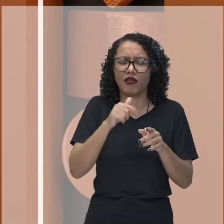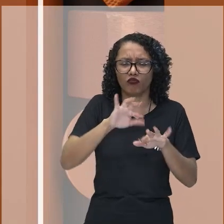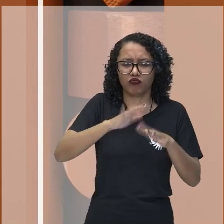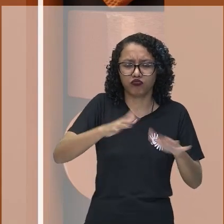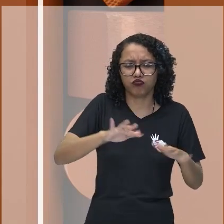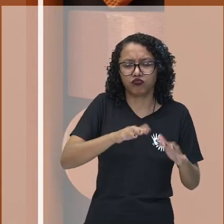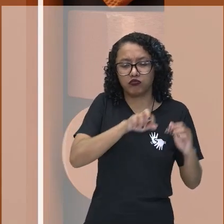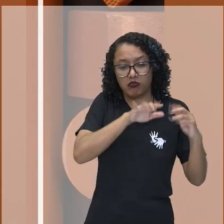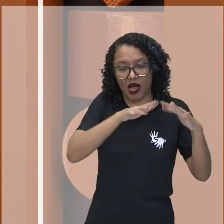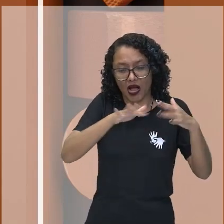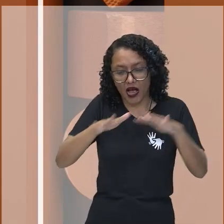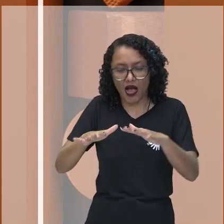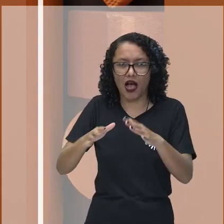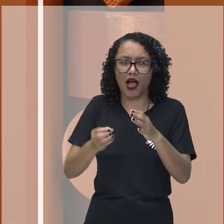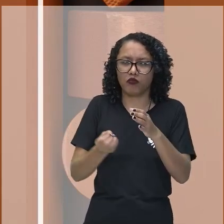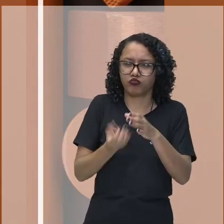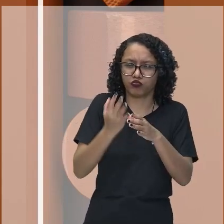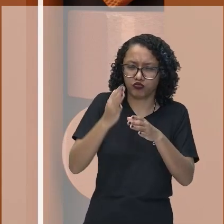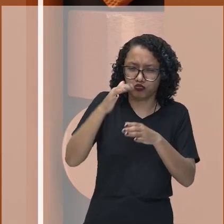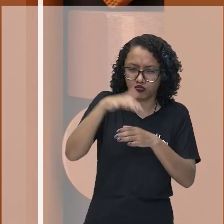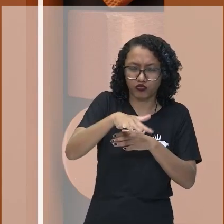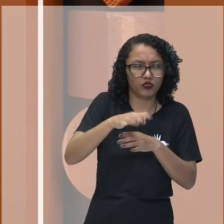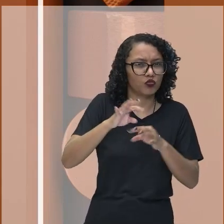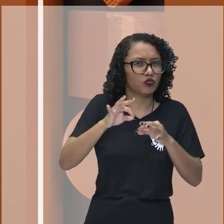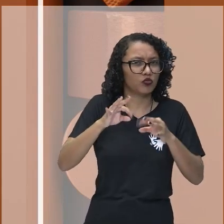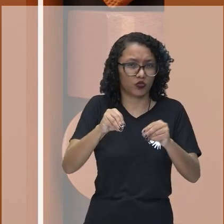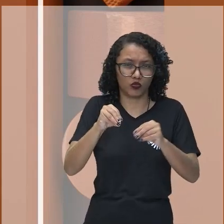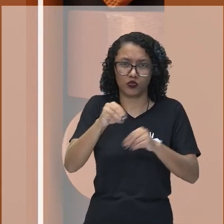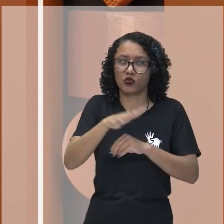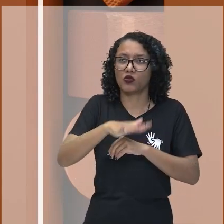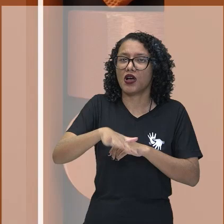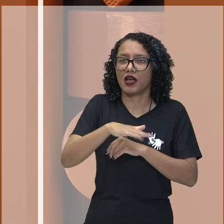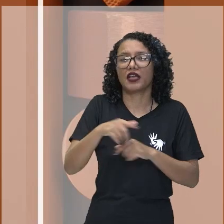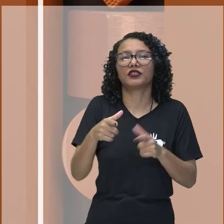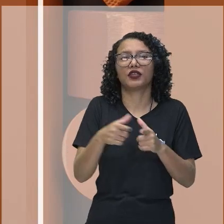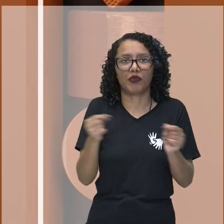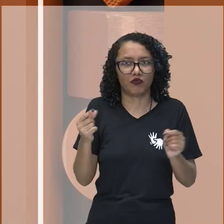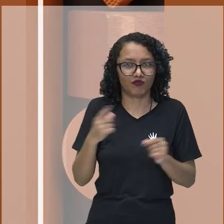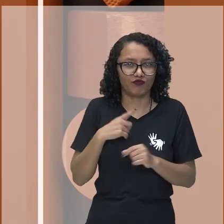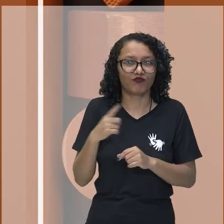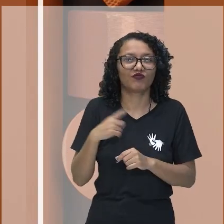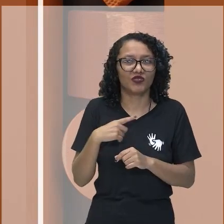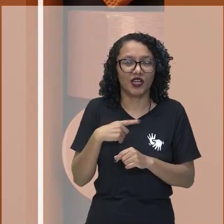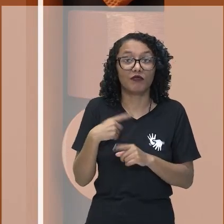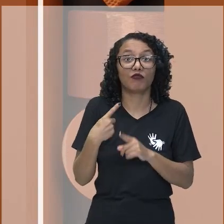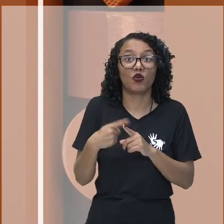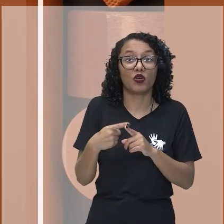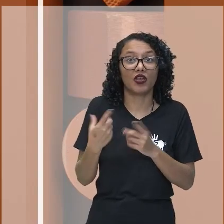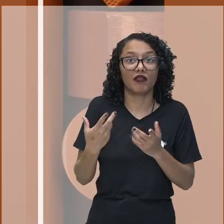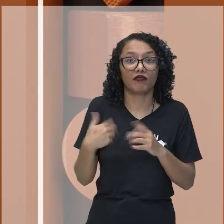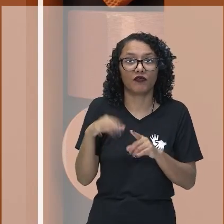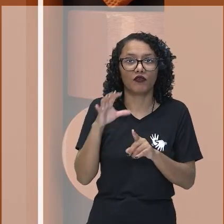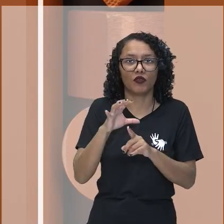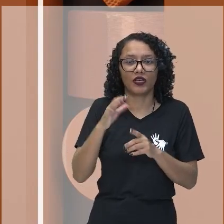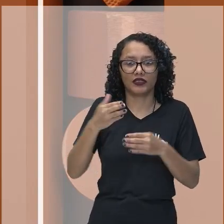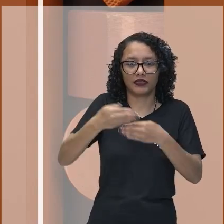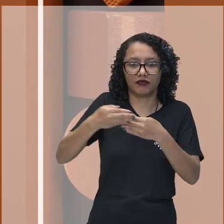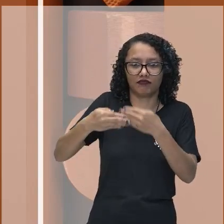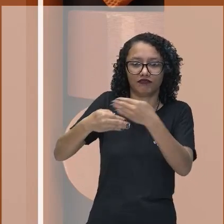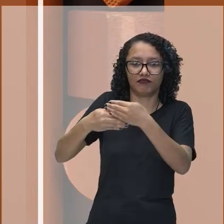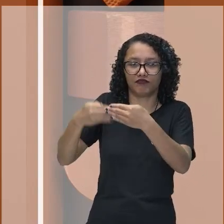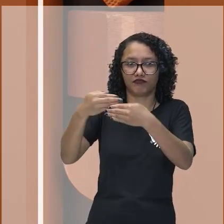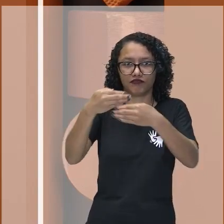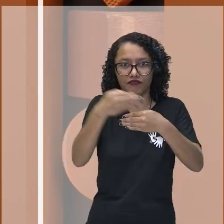erupções vulcânicas no Japão, tá? Então, o Japão, gente, ele acaba, por ele ter passado por